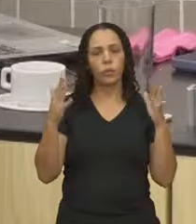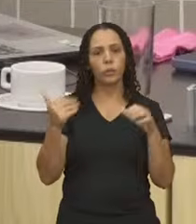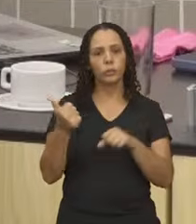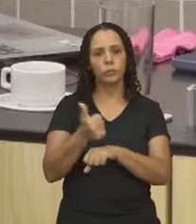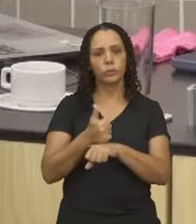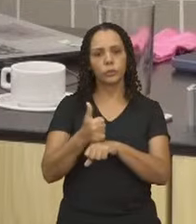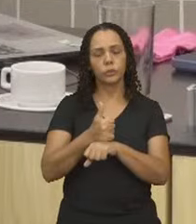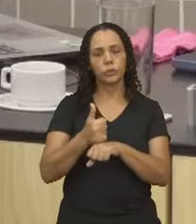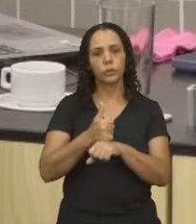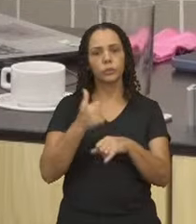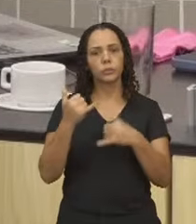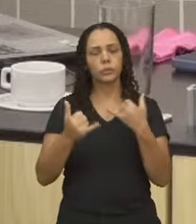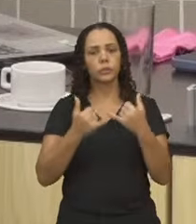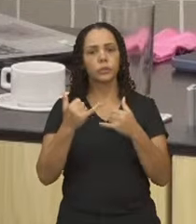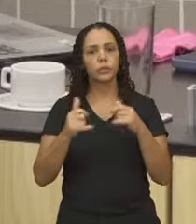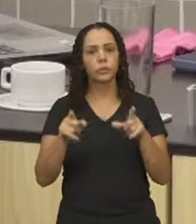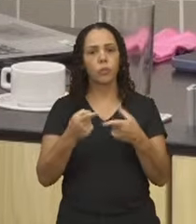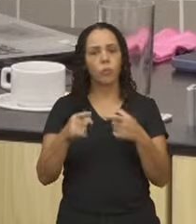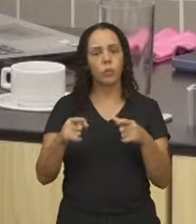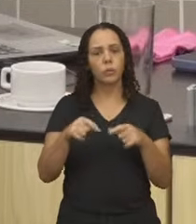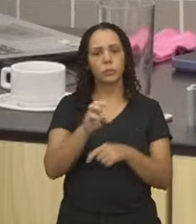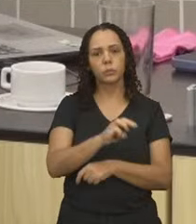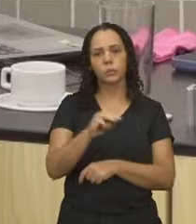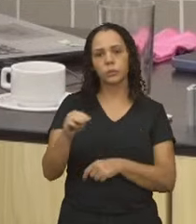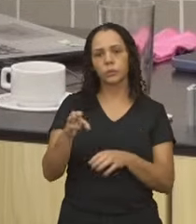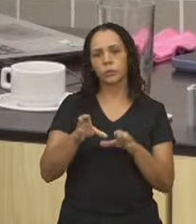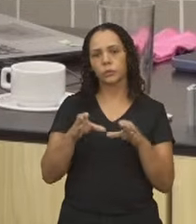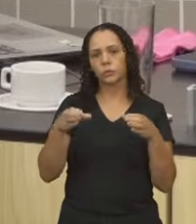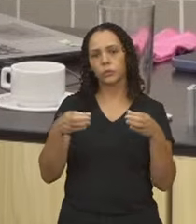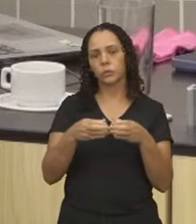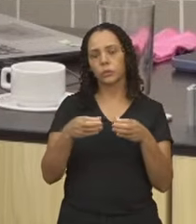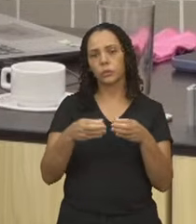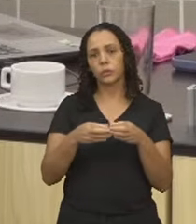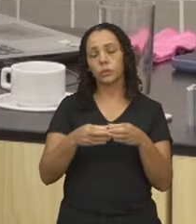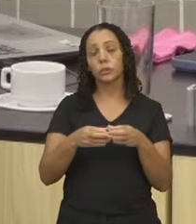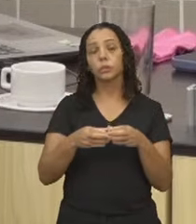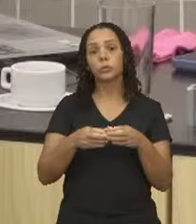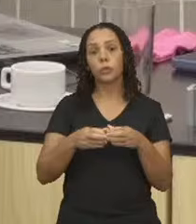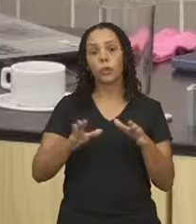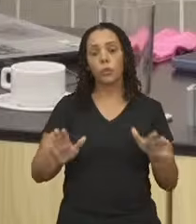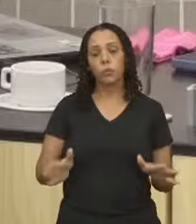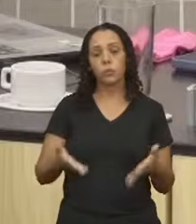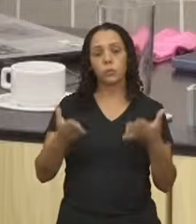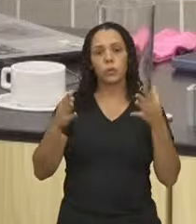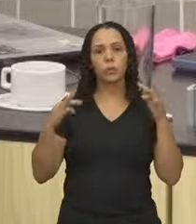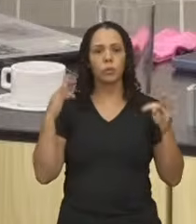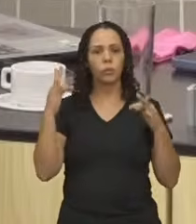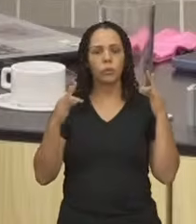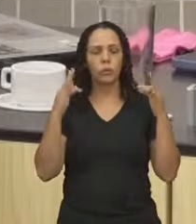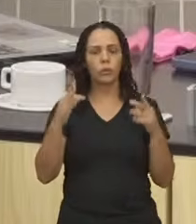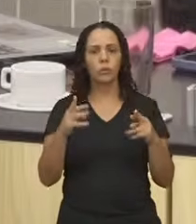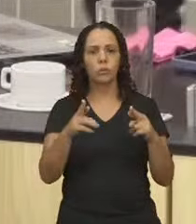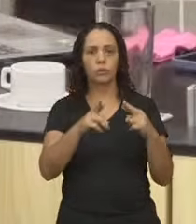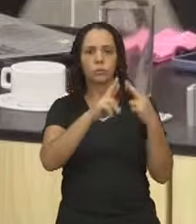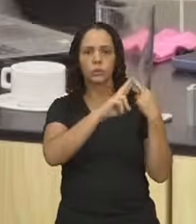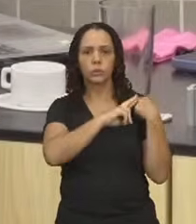brincantes, músicos, mestres e comunidades que preservam e promovem o folclore com responsabilidade e